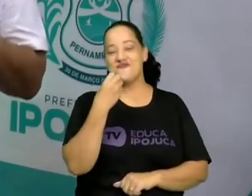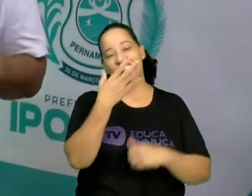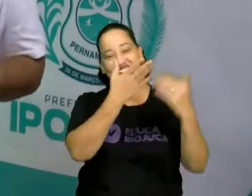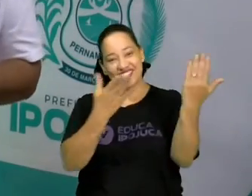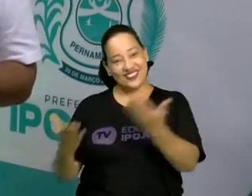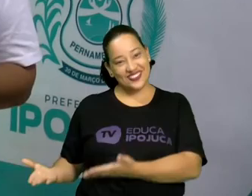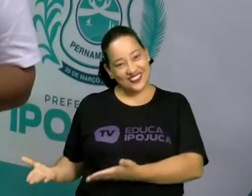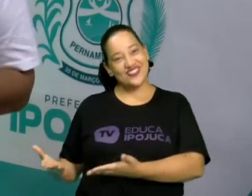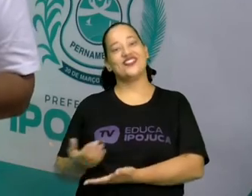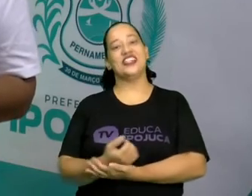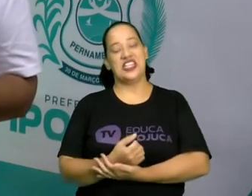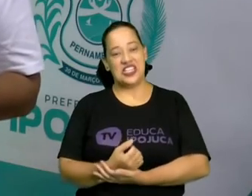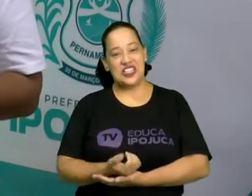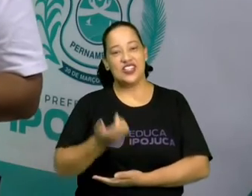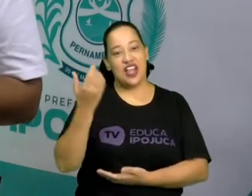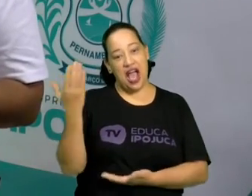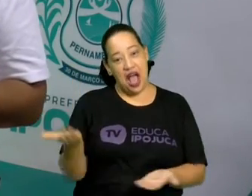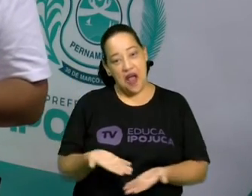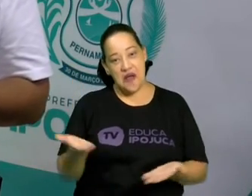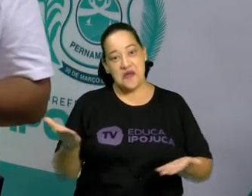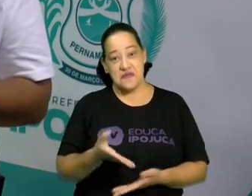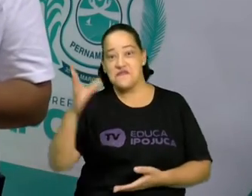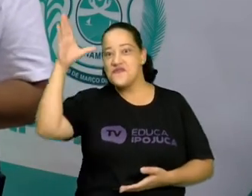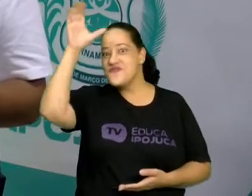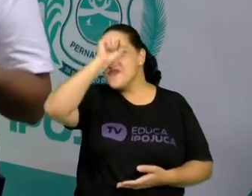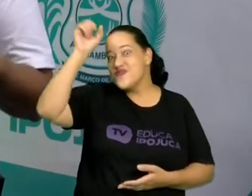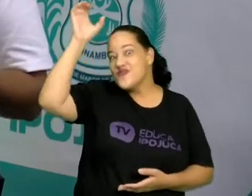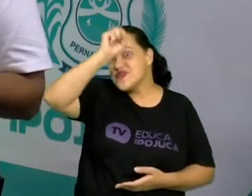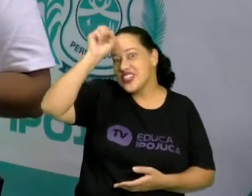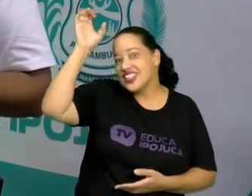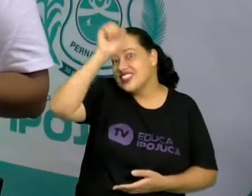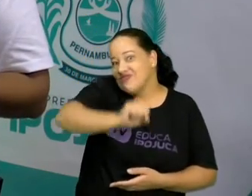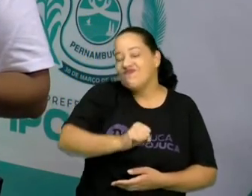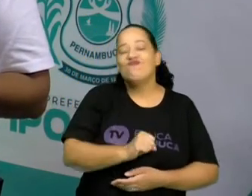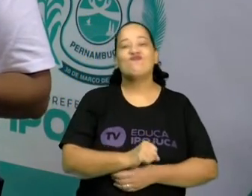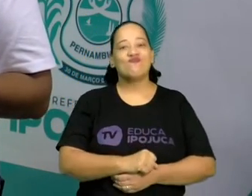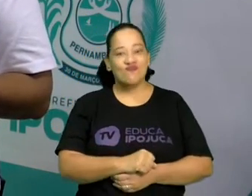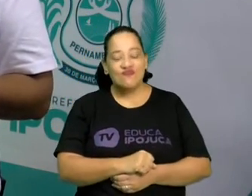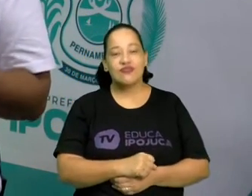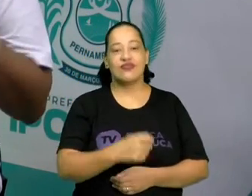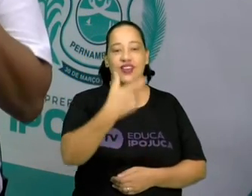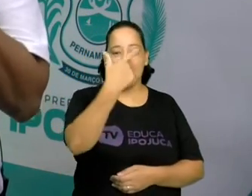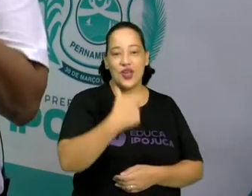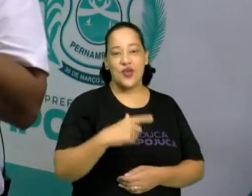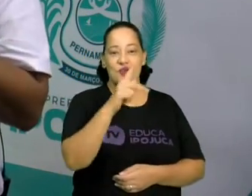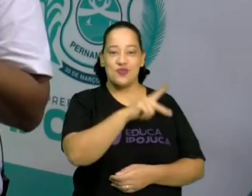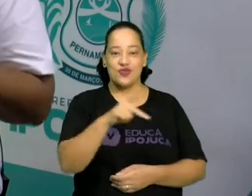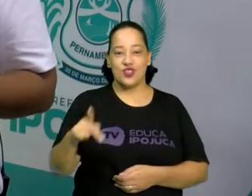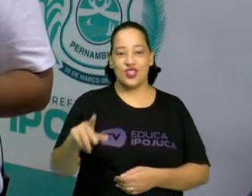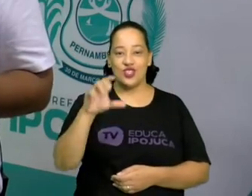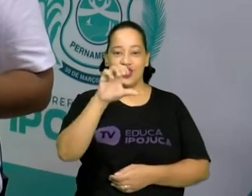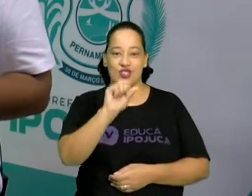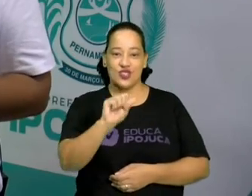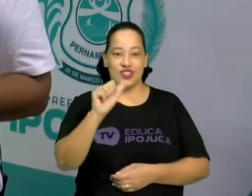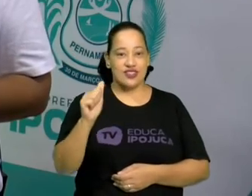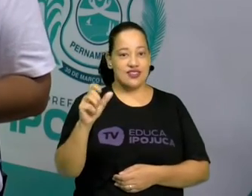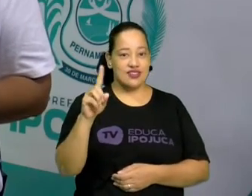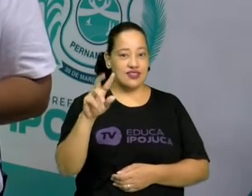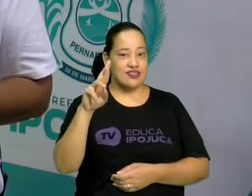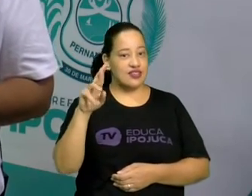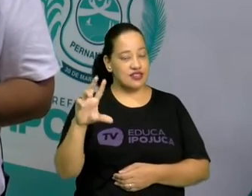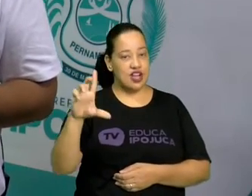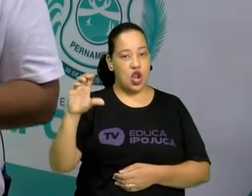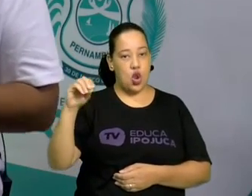Sejam bem-vindos a mais uma incrível oportunidade de aprendizagem. Eu sou a professora Sandra Lopes e estou com vocês na EJA